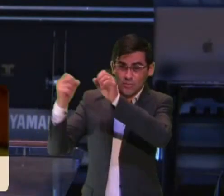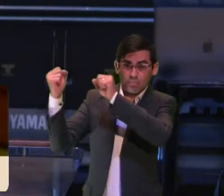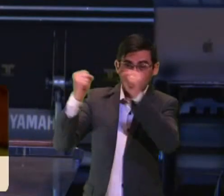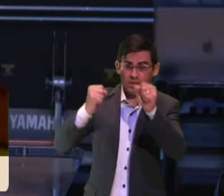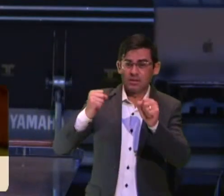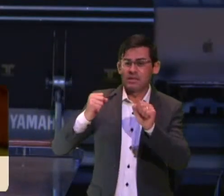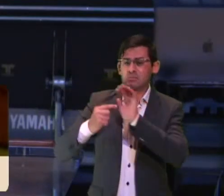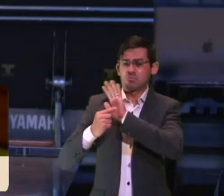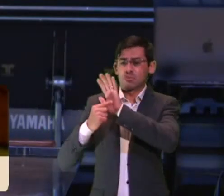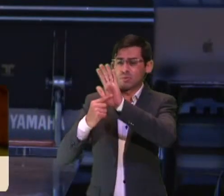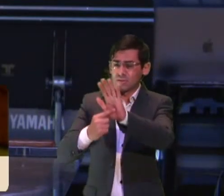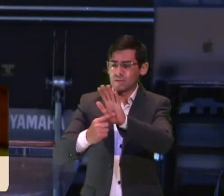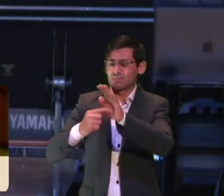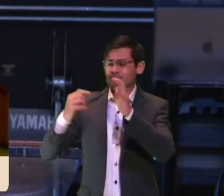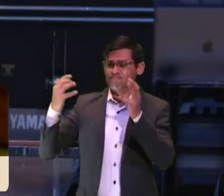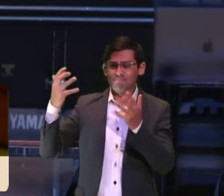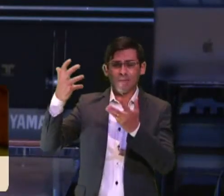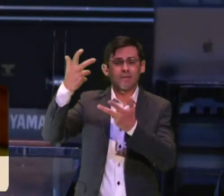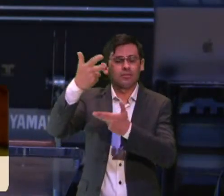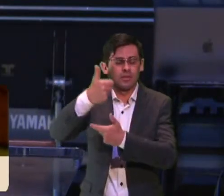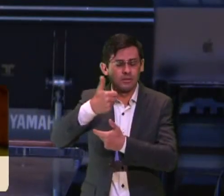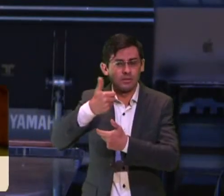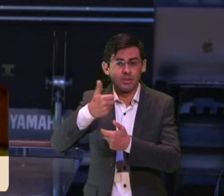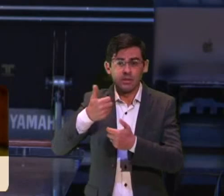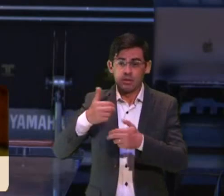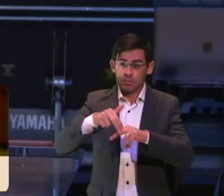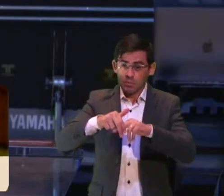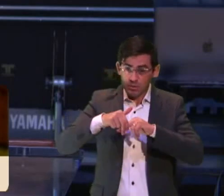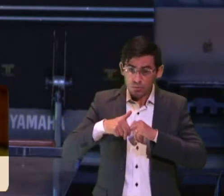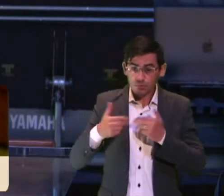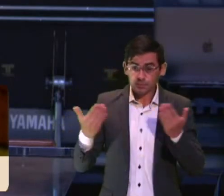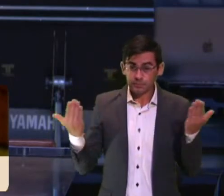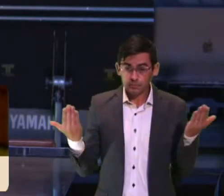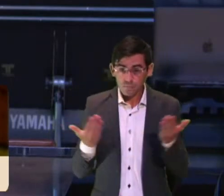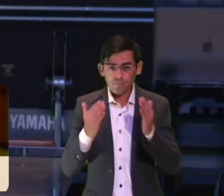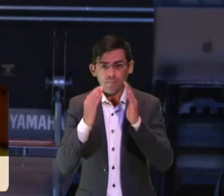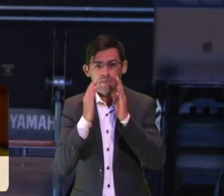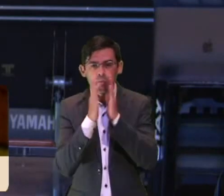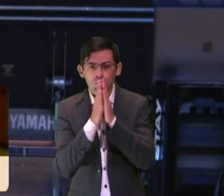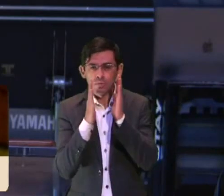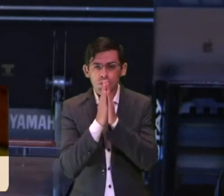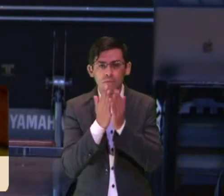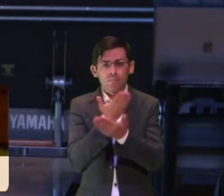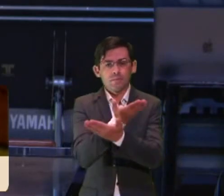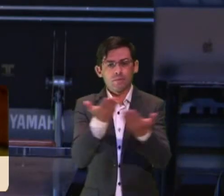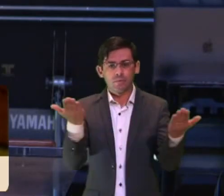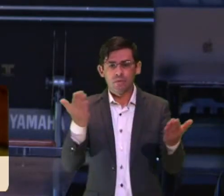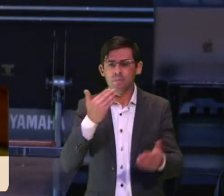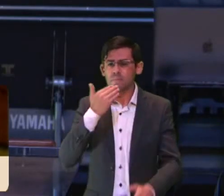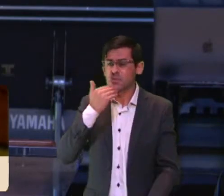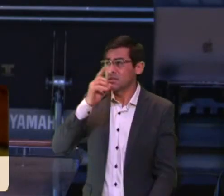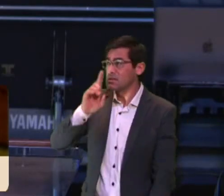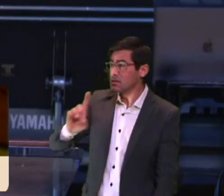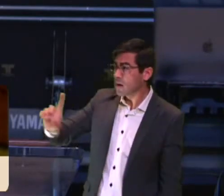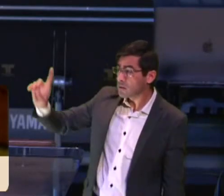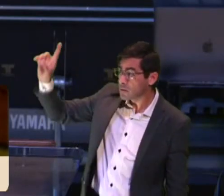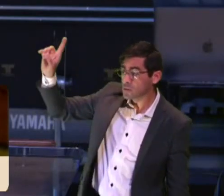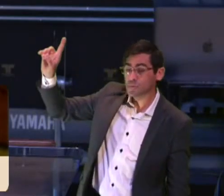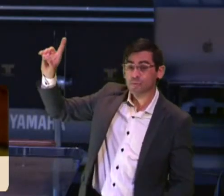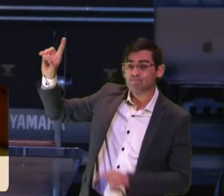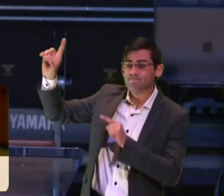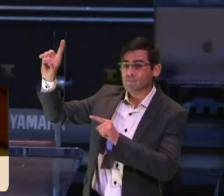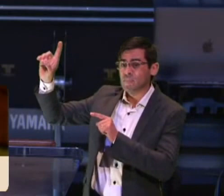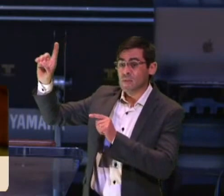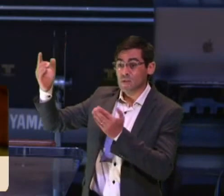maravilhas. Sabe, hoje eu queria orar por você. Eu queria pedir a Deus que